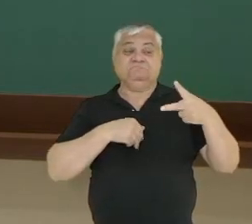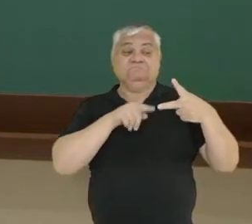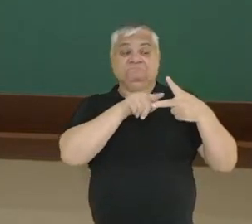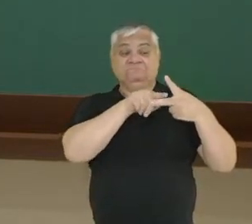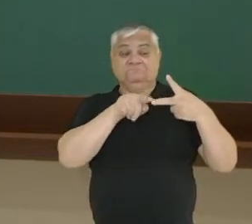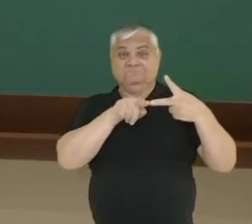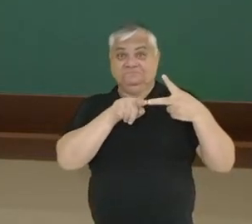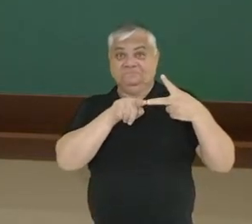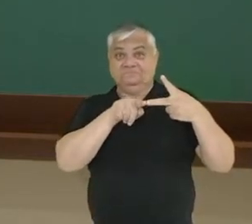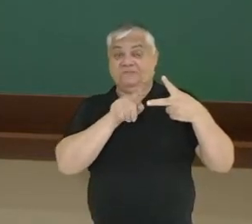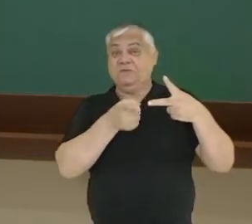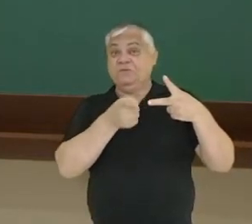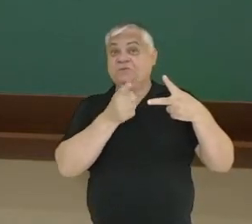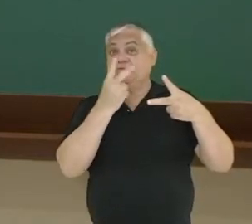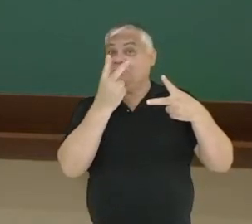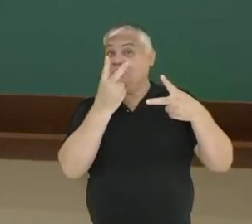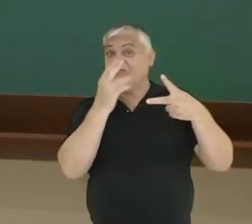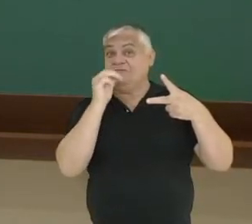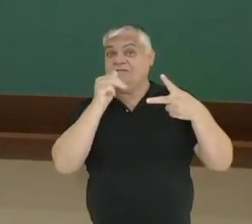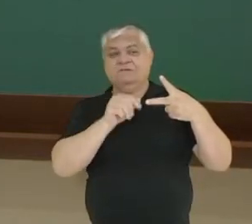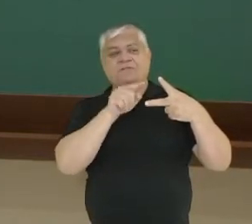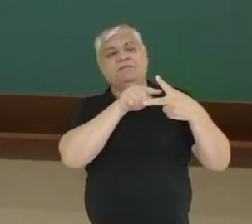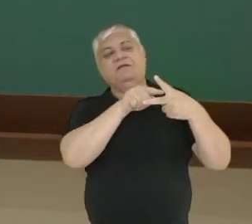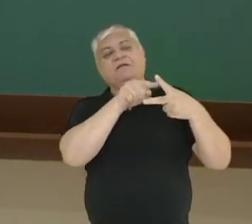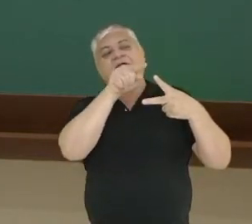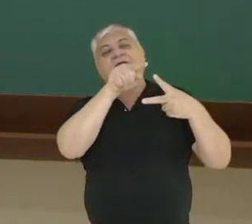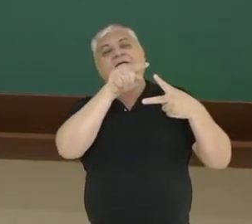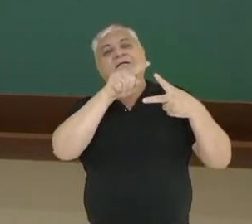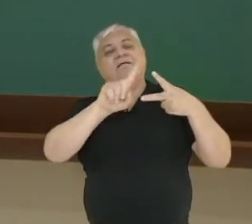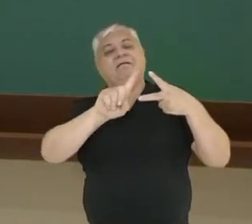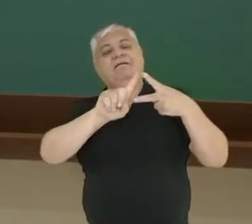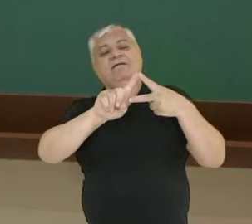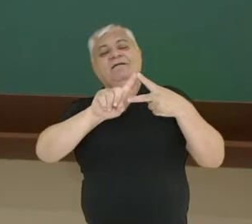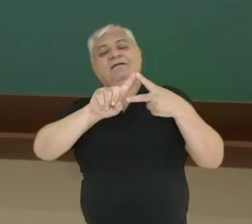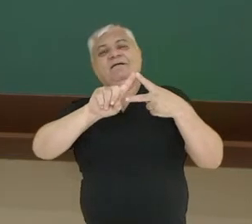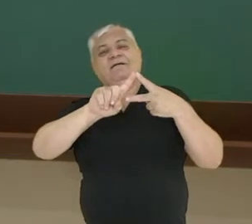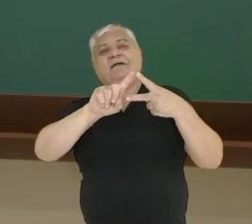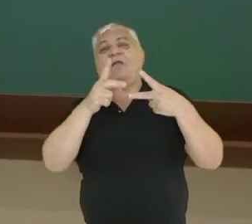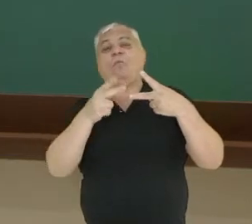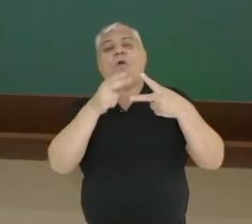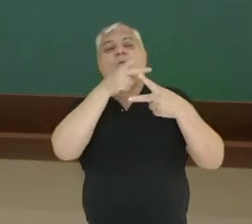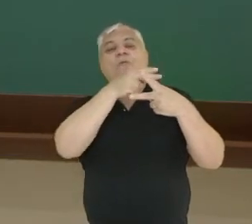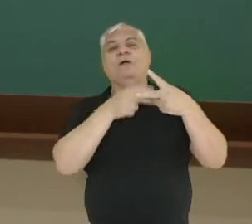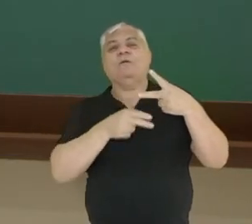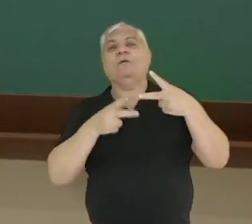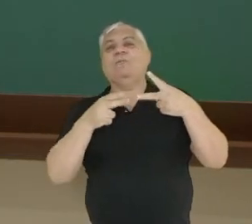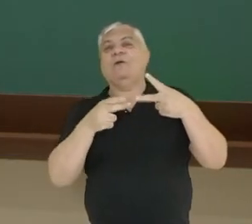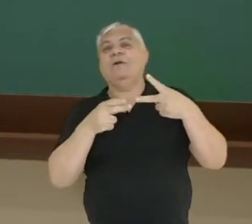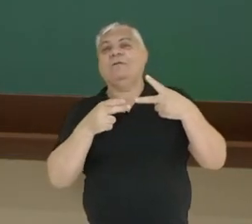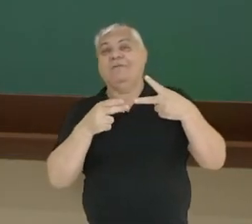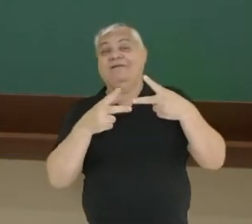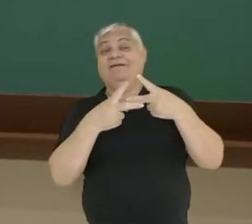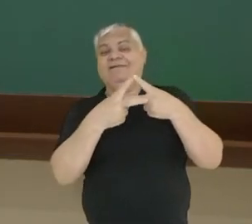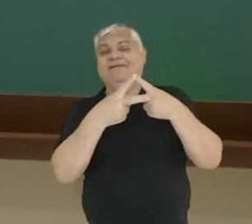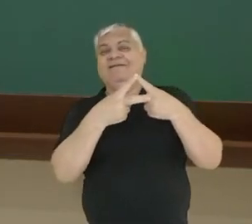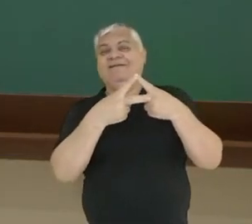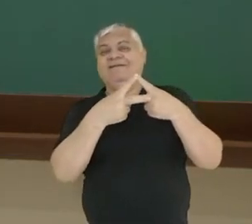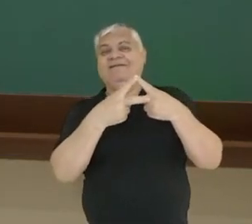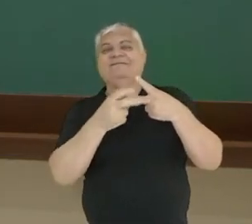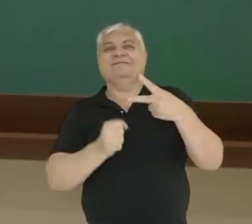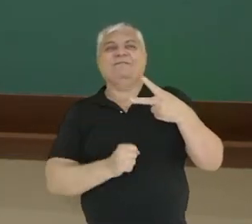2 lados também terão a mesma medida, já que se trata de um triângulo